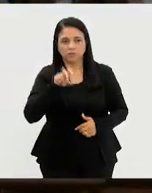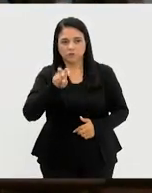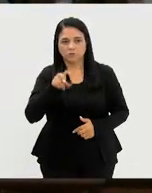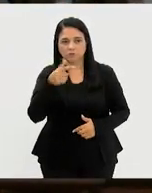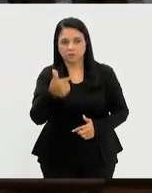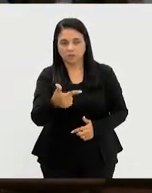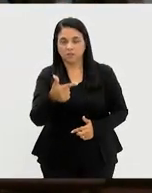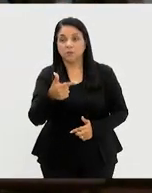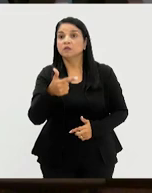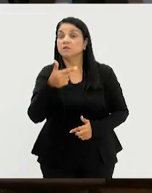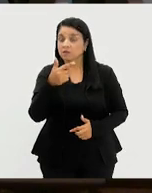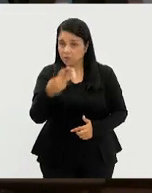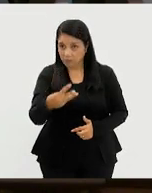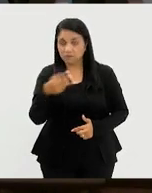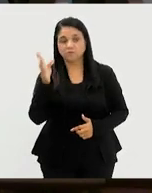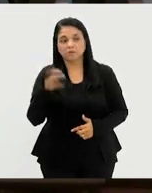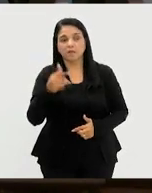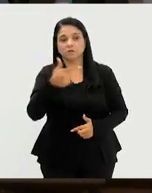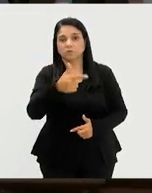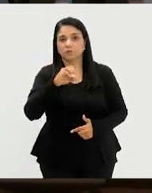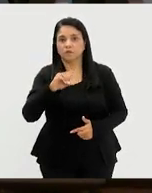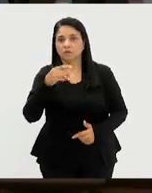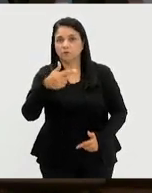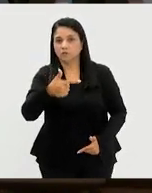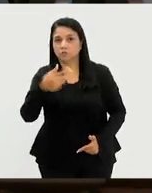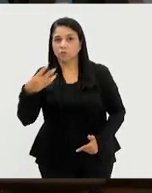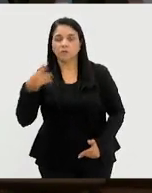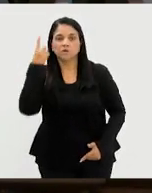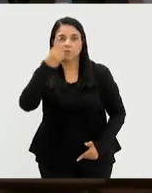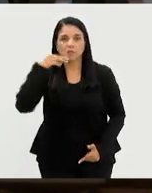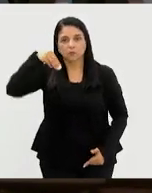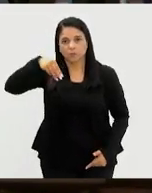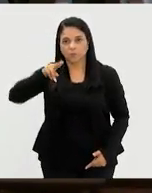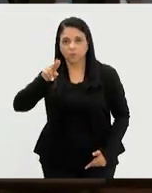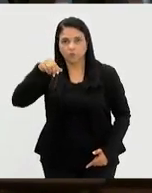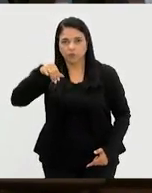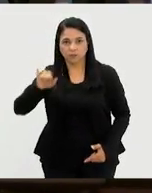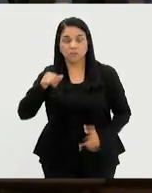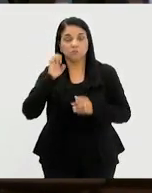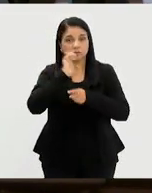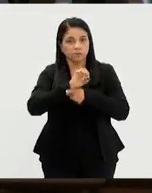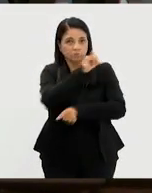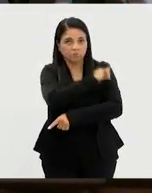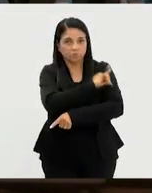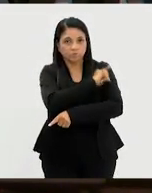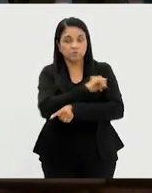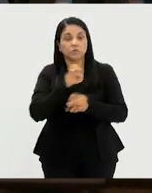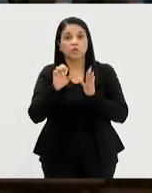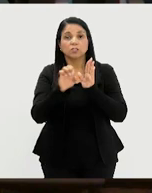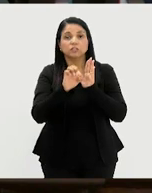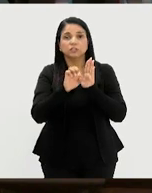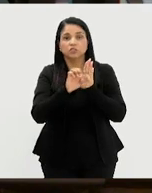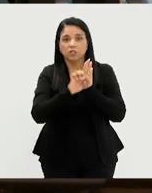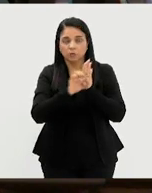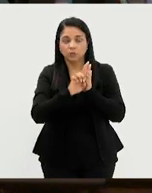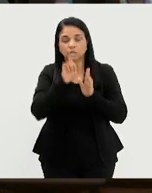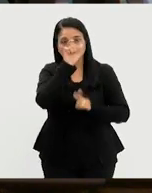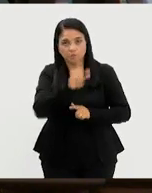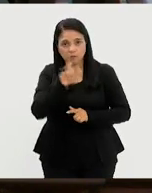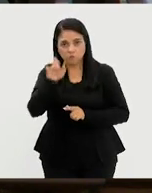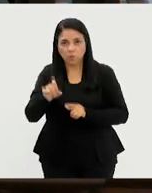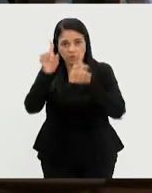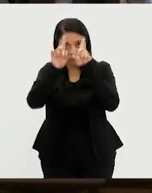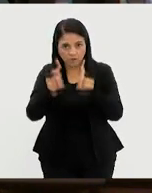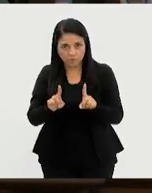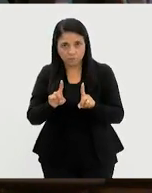2024 de autoria do deputado munin Neto que é institui no âmbito do Estado do Rio de Janeiro o estatuto da pessoa com deficiência